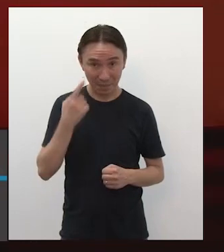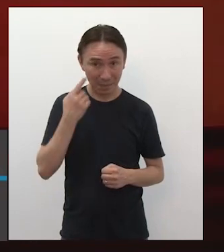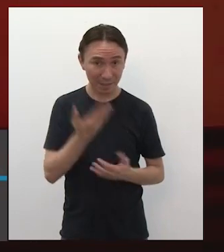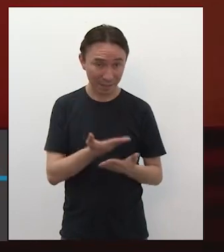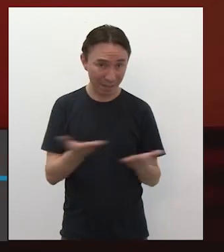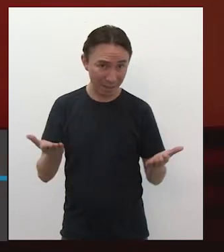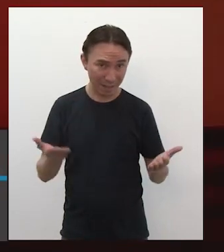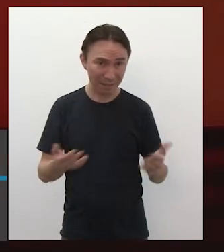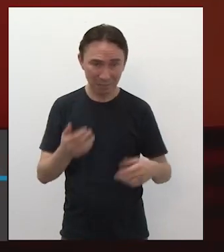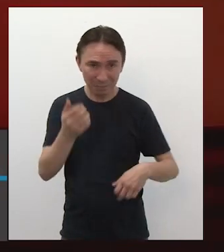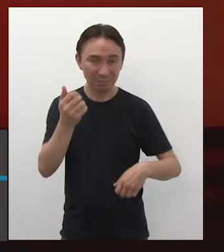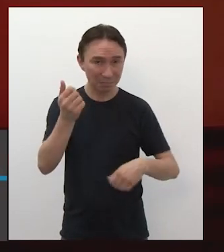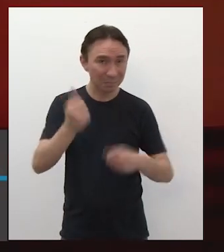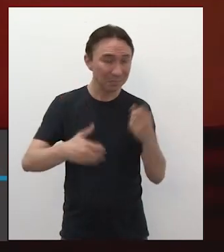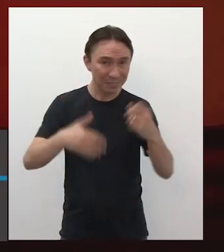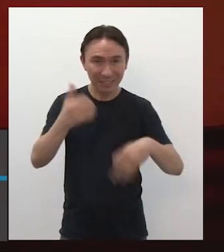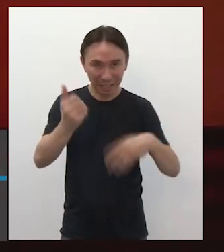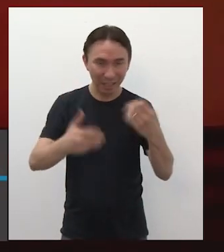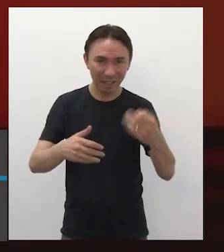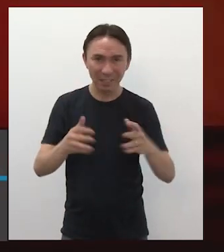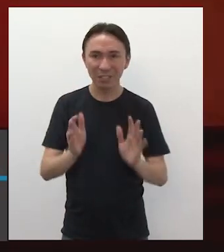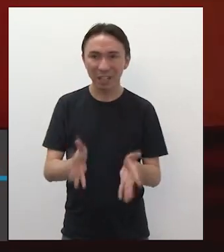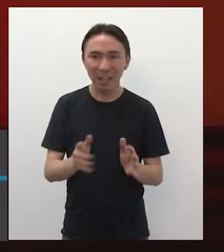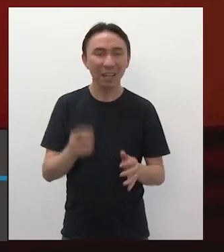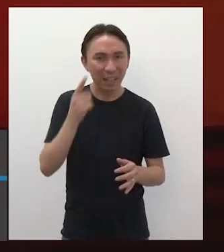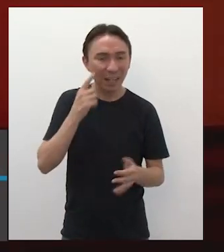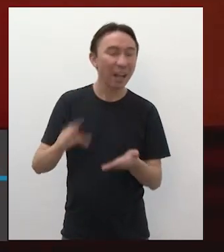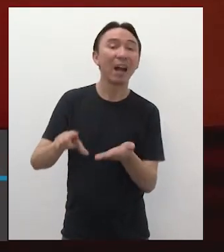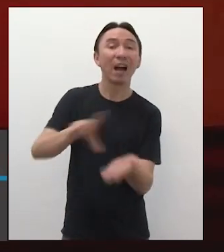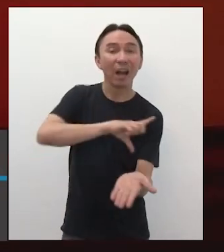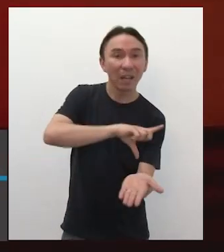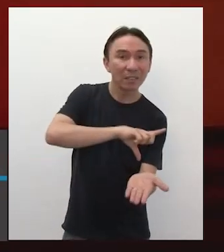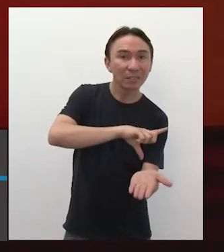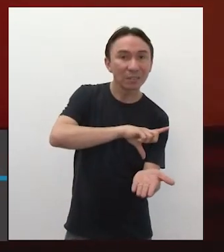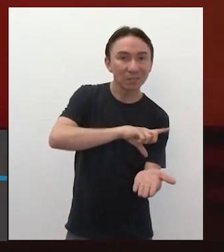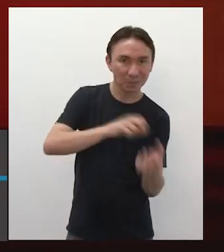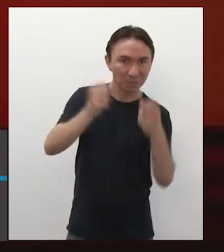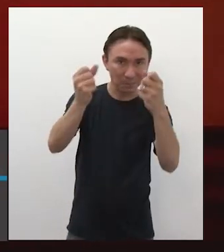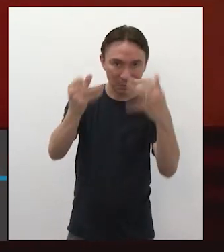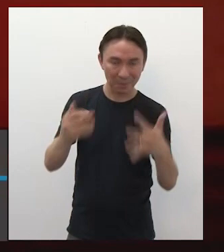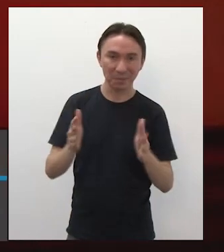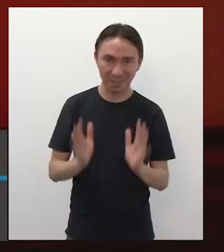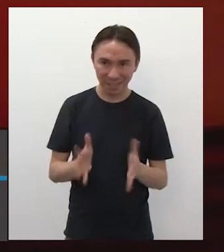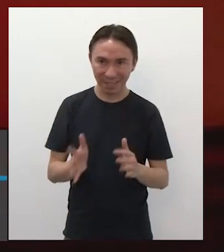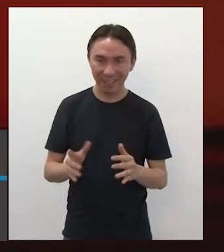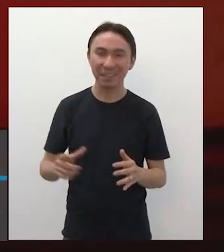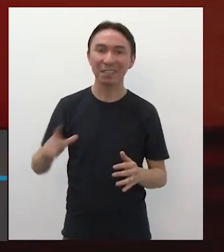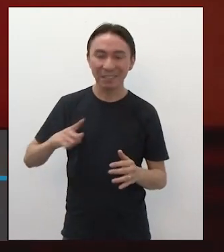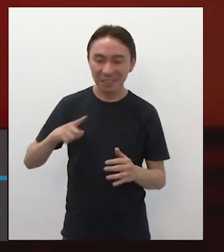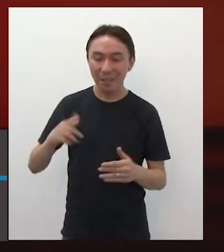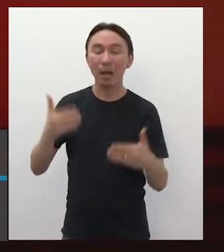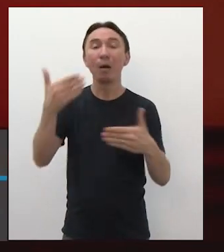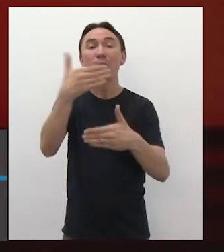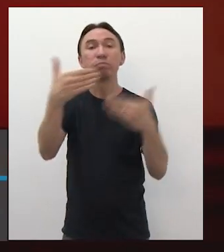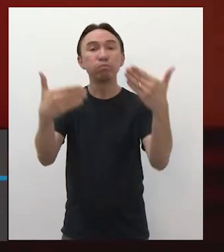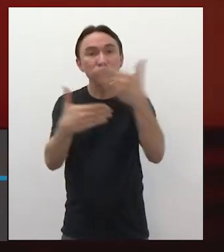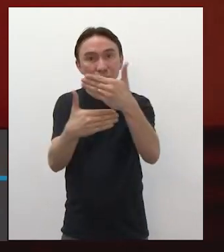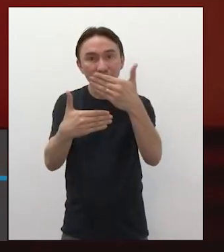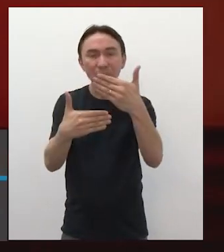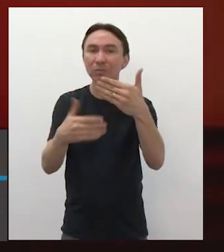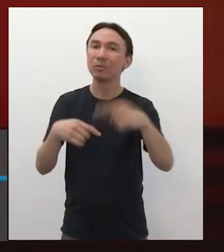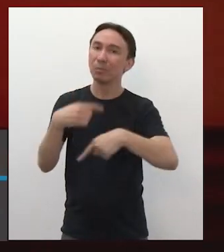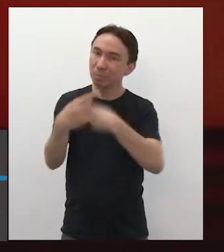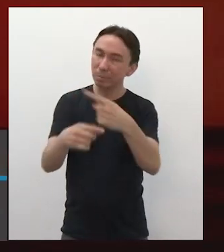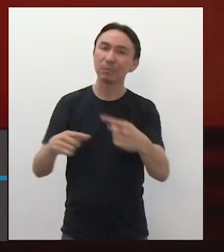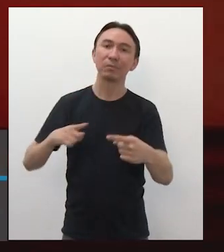antes dela registrar aqui esse pedido, que a gente vai colocar ao final da sua apresentação, que vai ficar